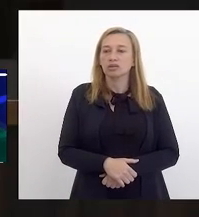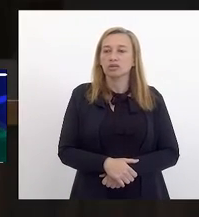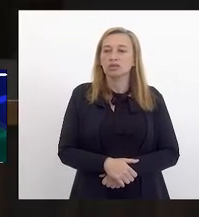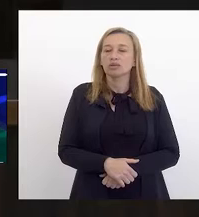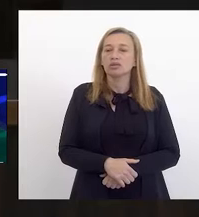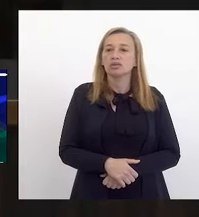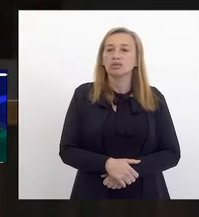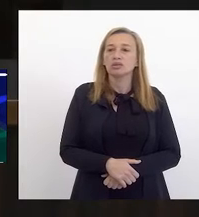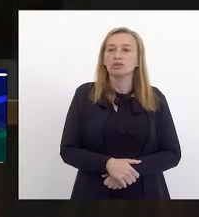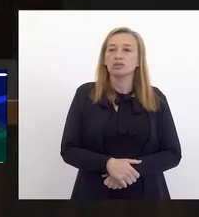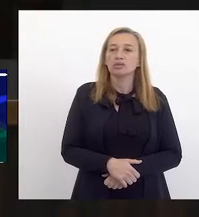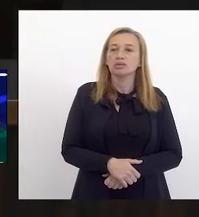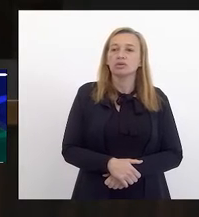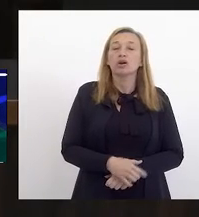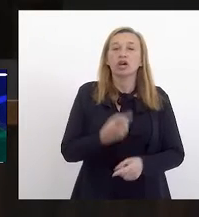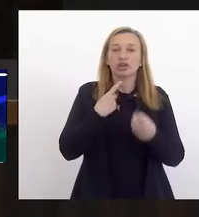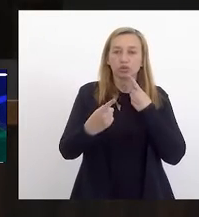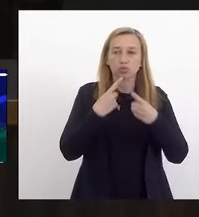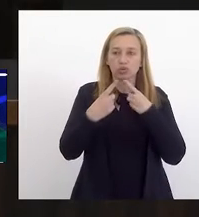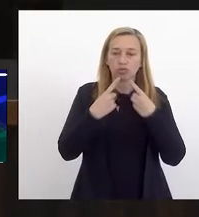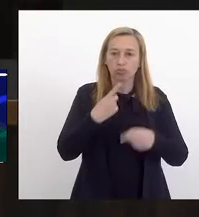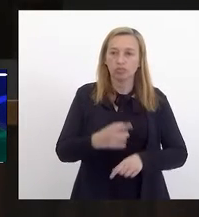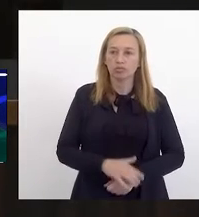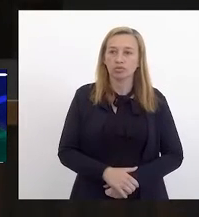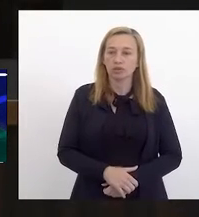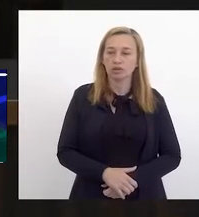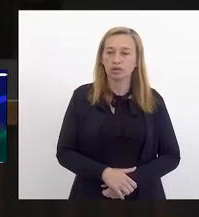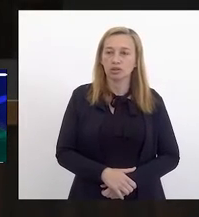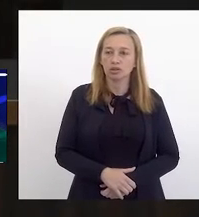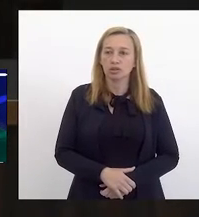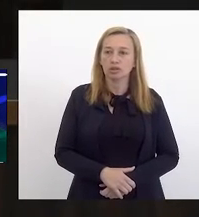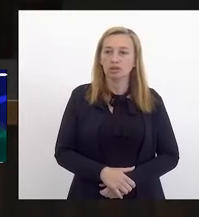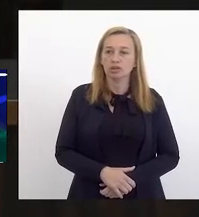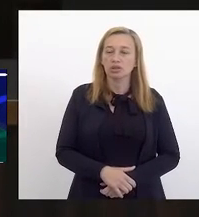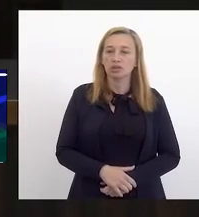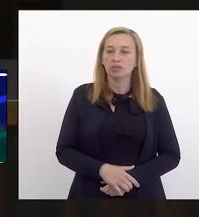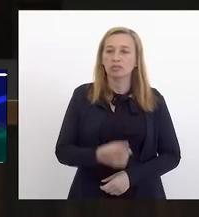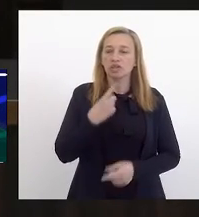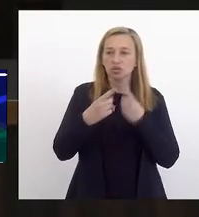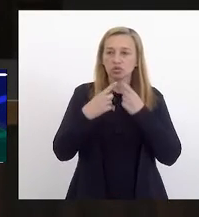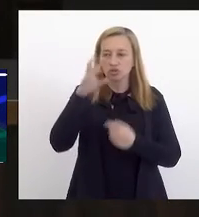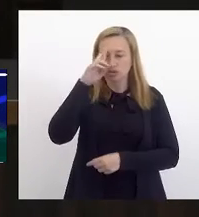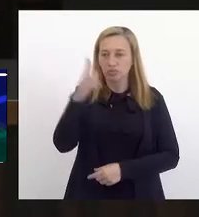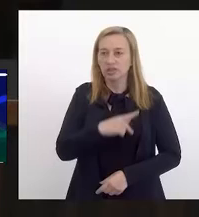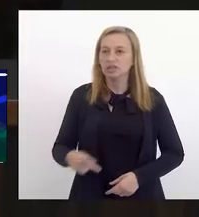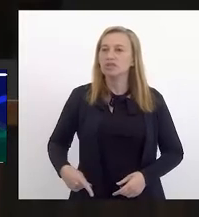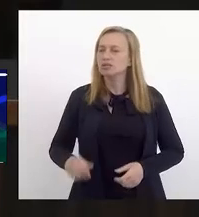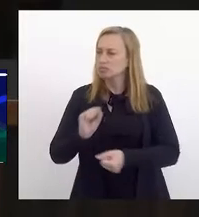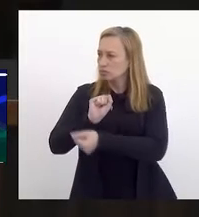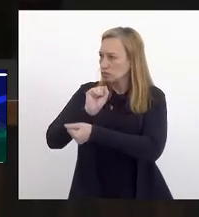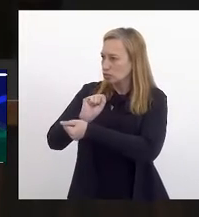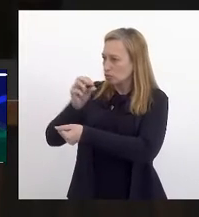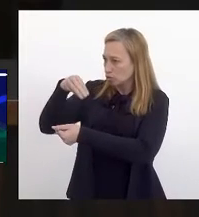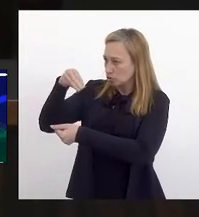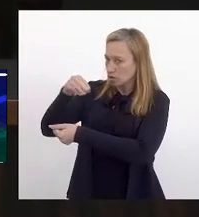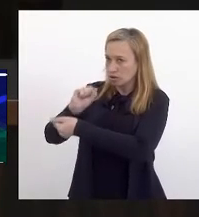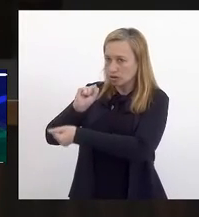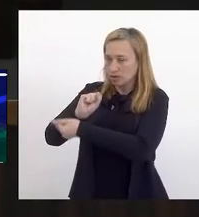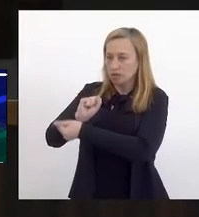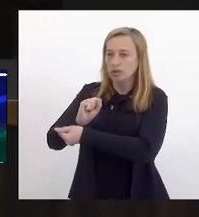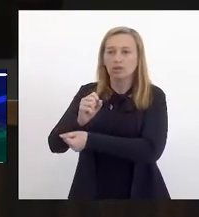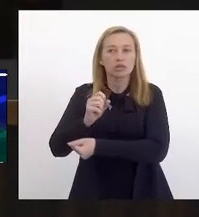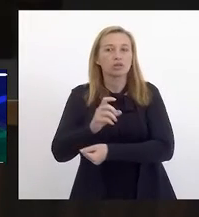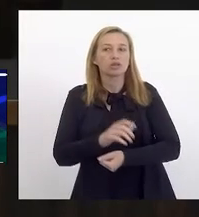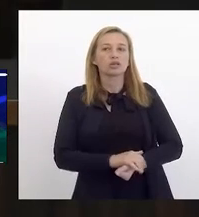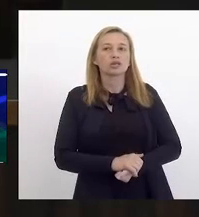parecer emitido, em discussão. Presidente. Para discutir, presidente. Só um minutinho, deputado. Para discutir, então,